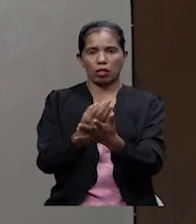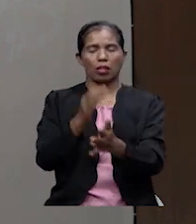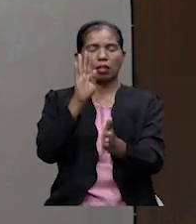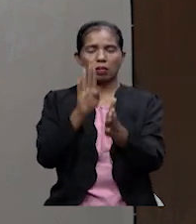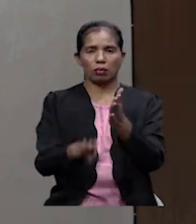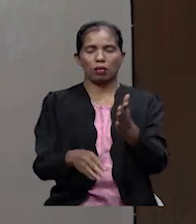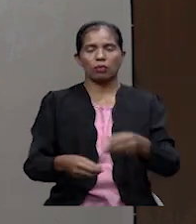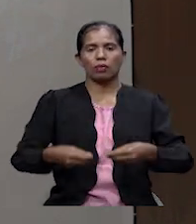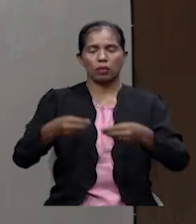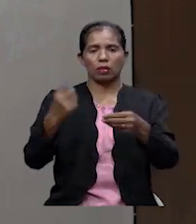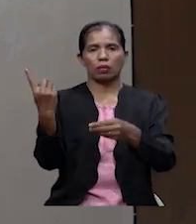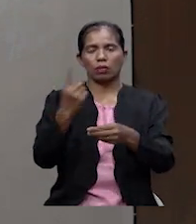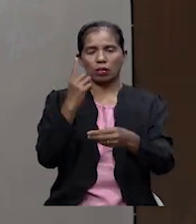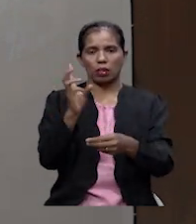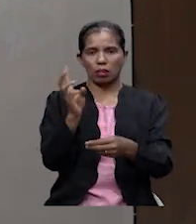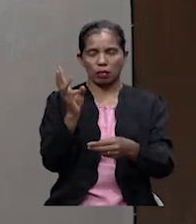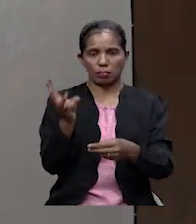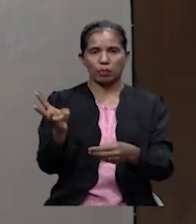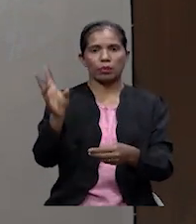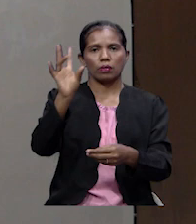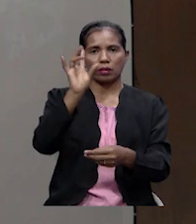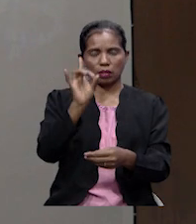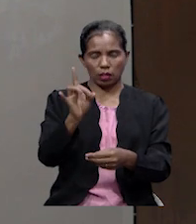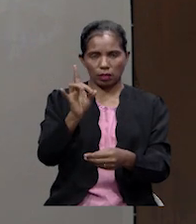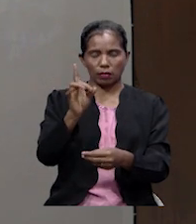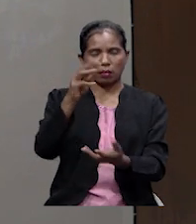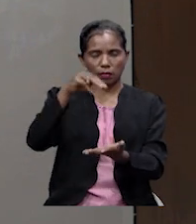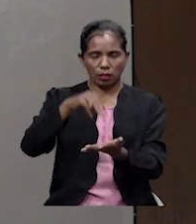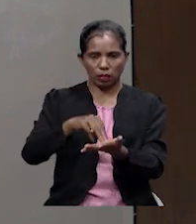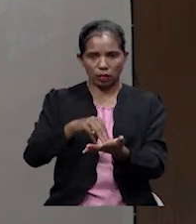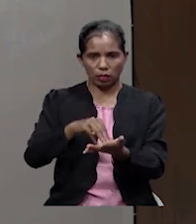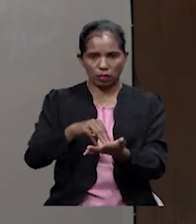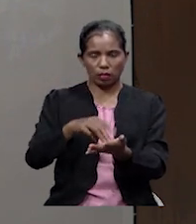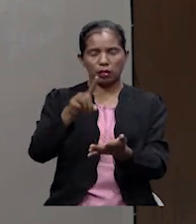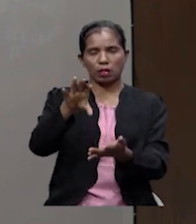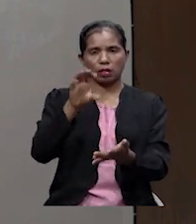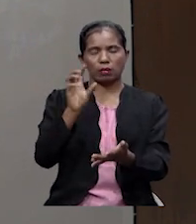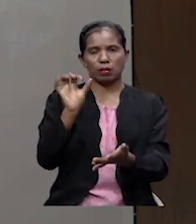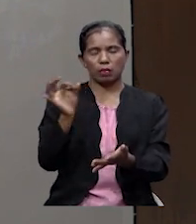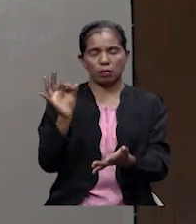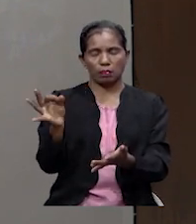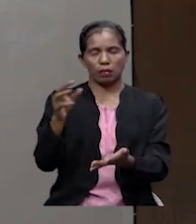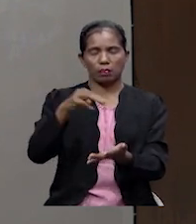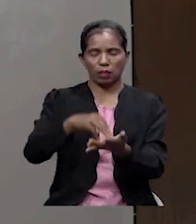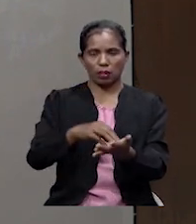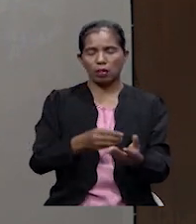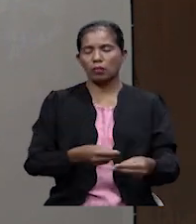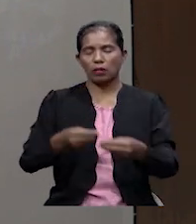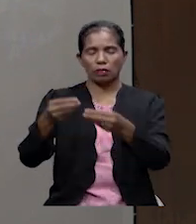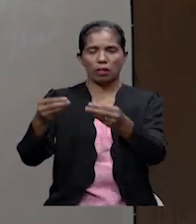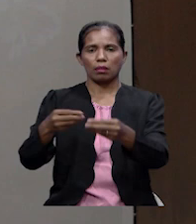aloka de 68 mil, 190 mil ne aloka fale ba boatseluk. E ne perigo teve